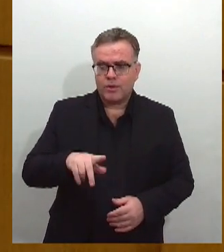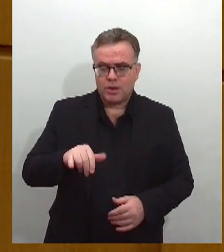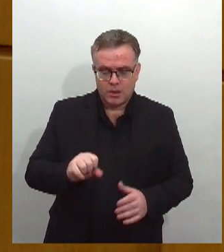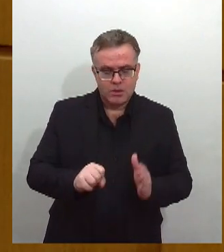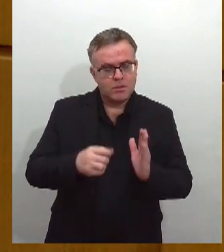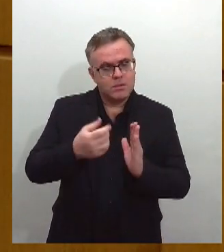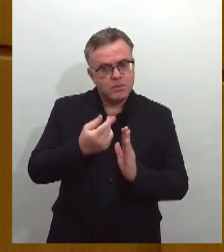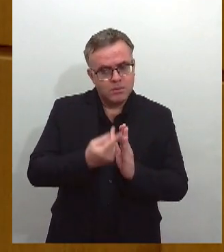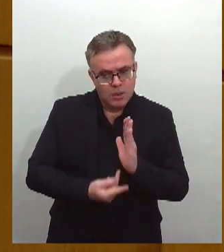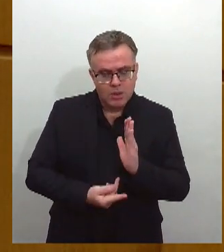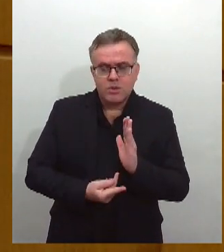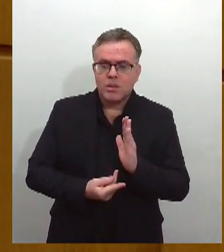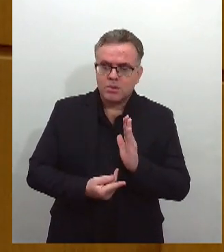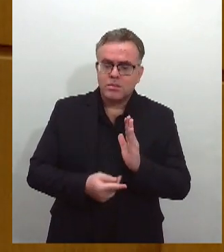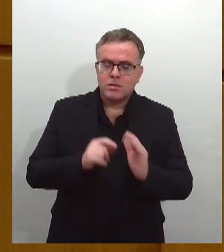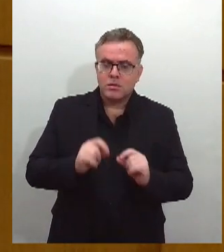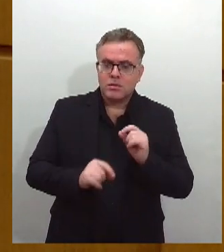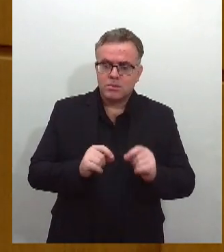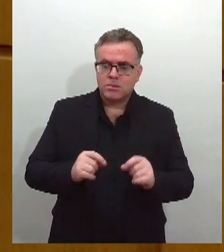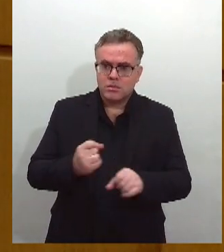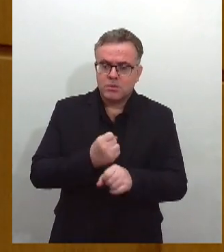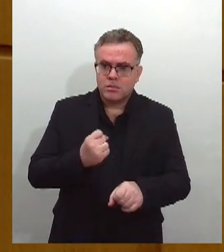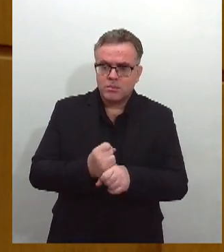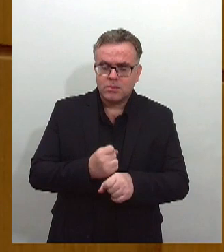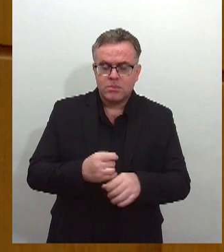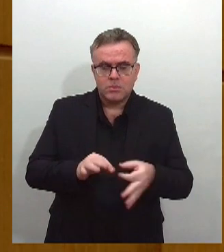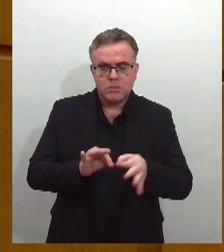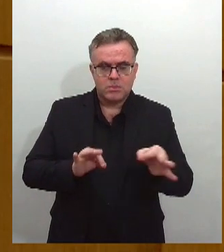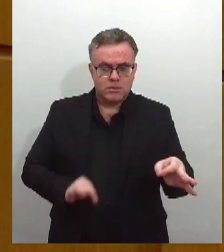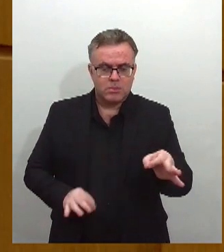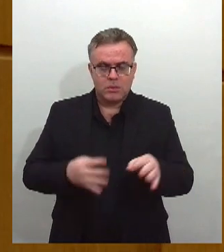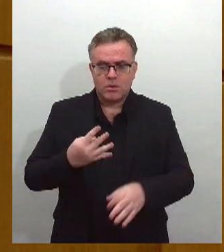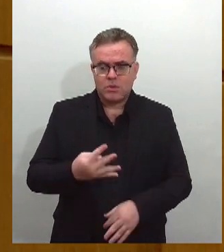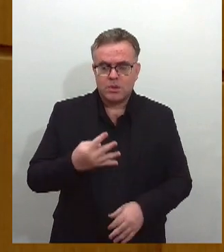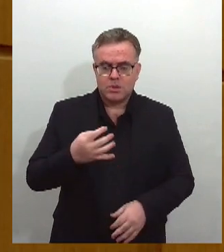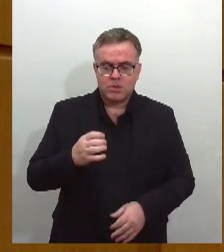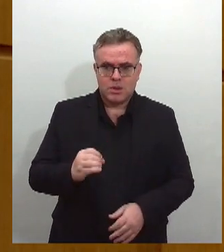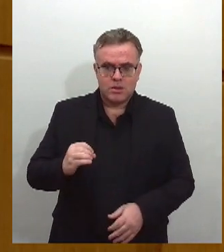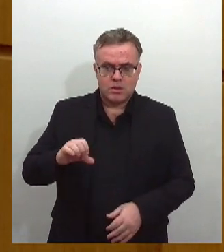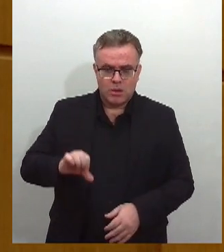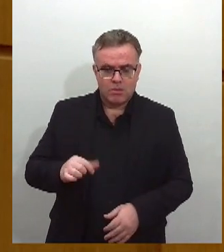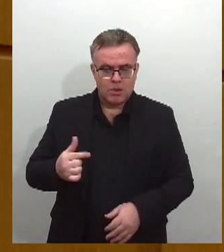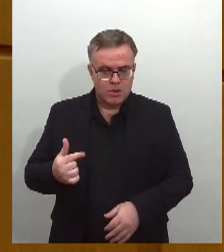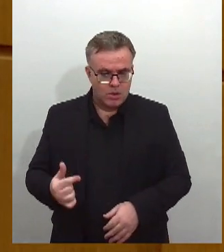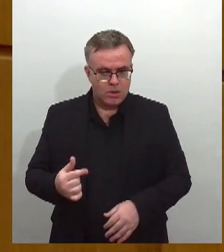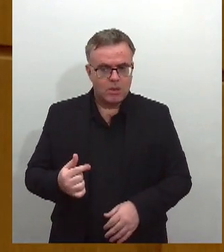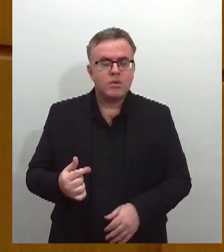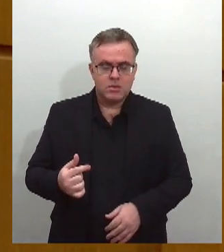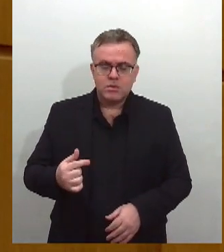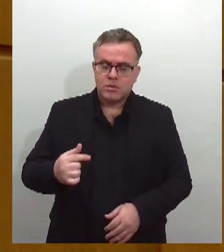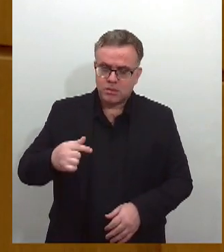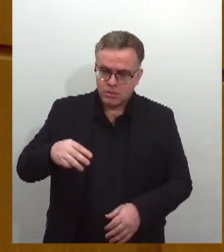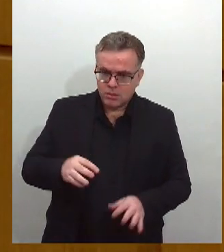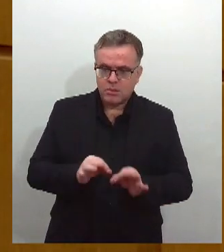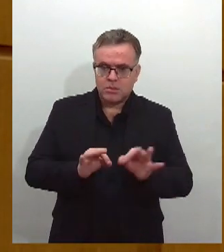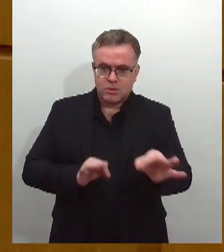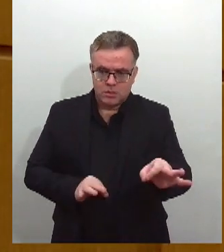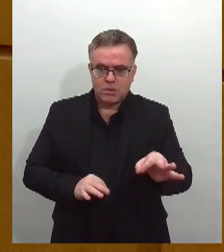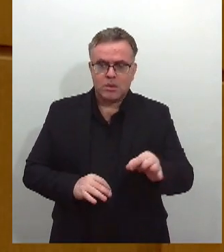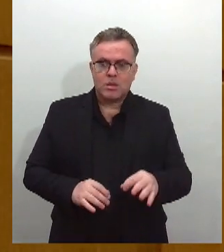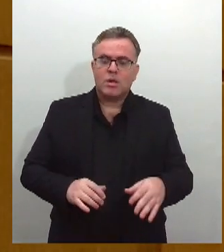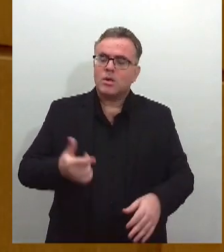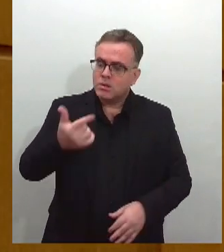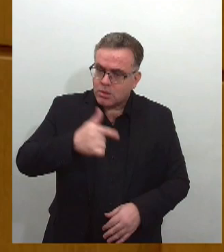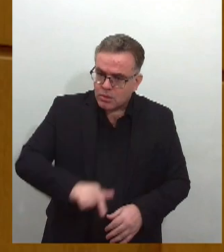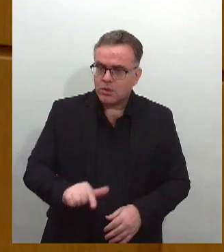de rodovia, sendo 492 na primeira etapa e 416 na segunda etapa. Eu quero registrar aqui o nosso